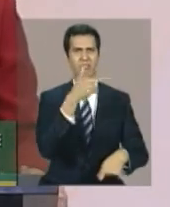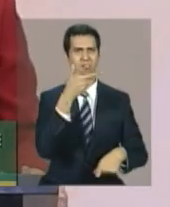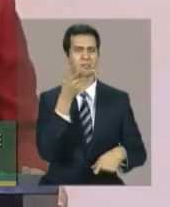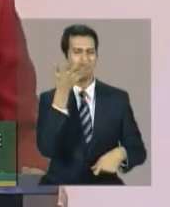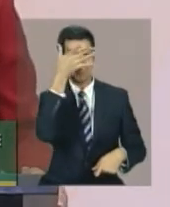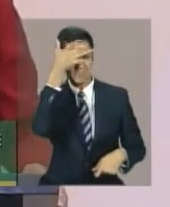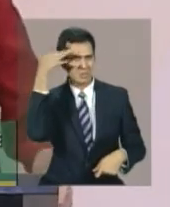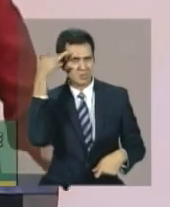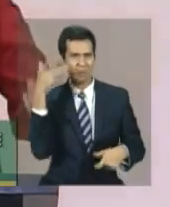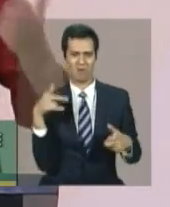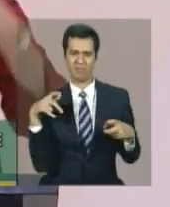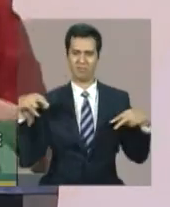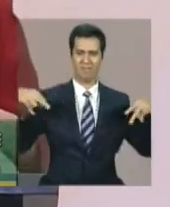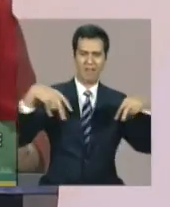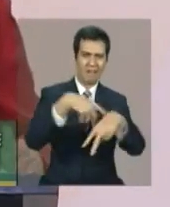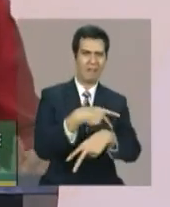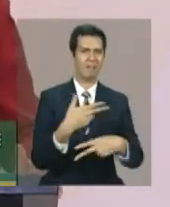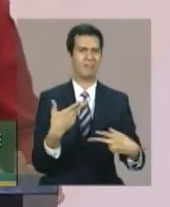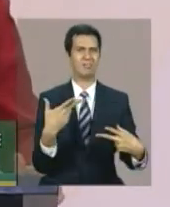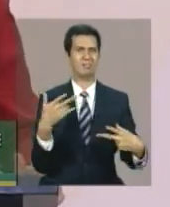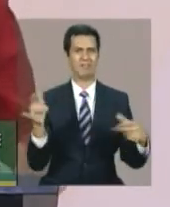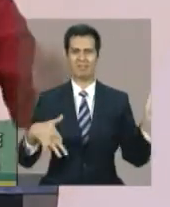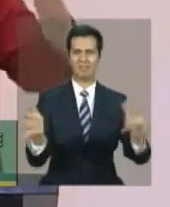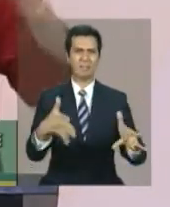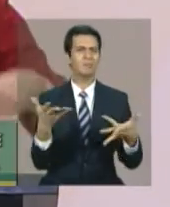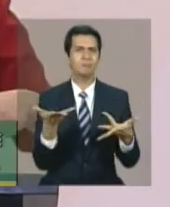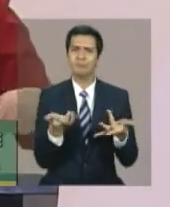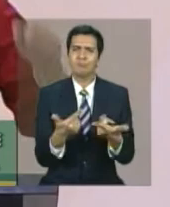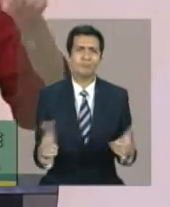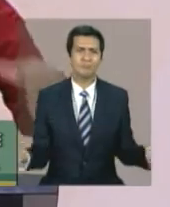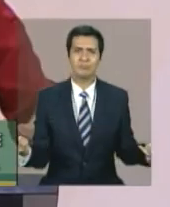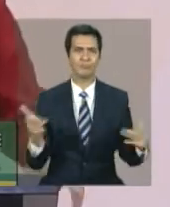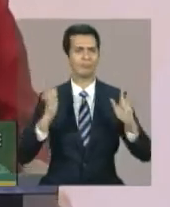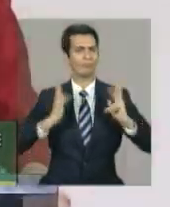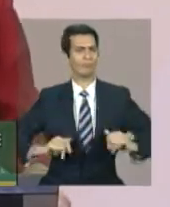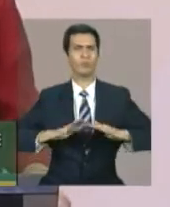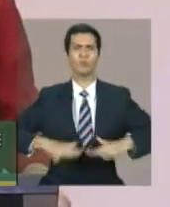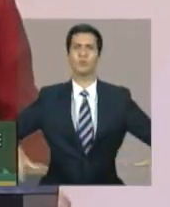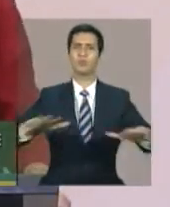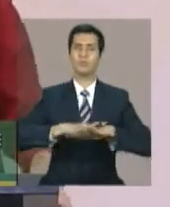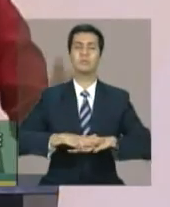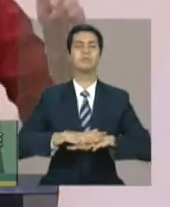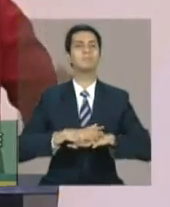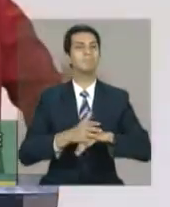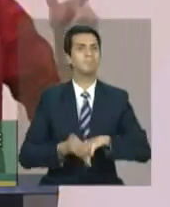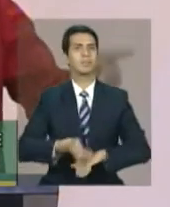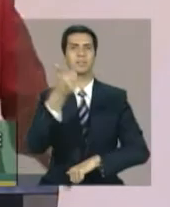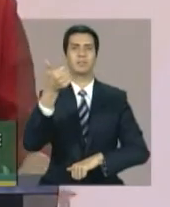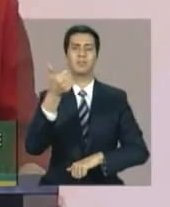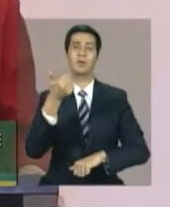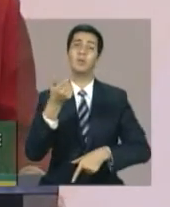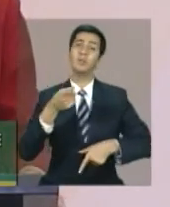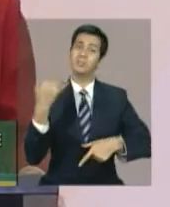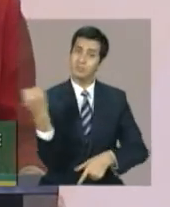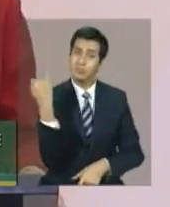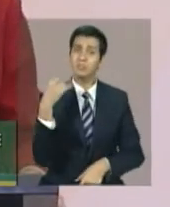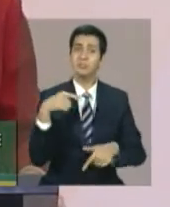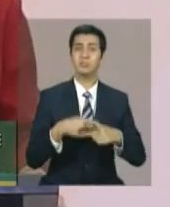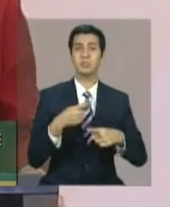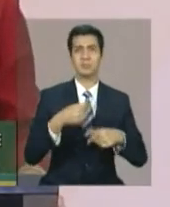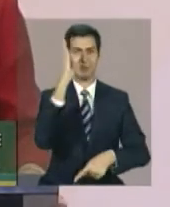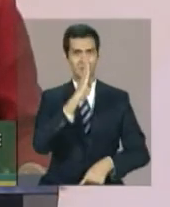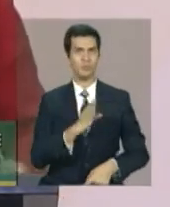pretende e se quer e que será uma das maiores economias desenvolvidas do